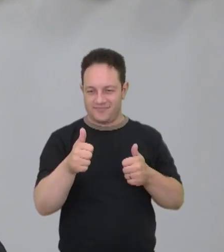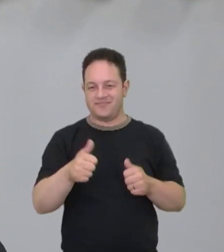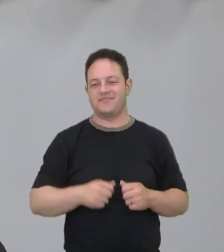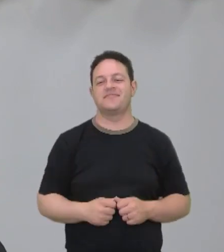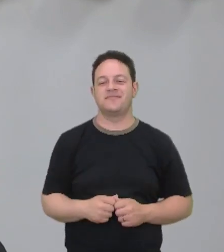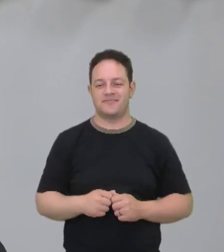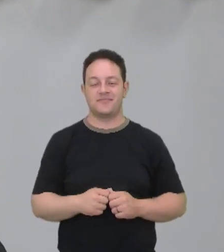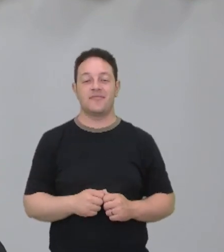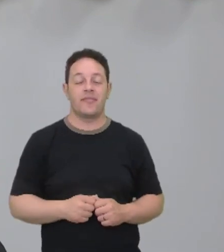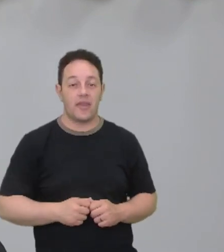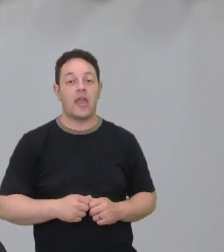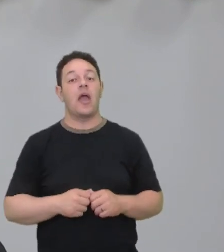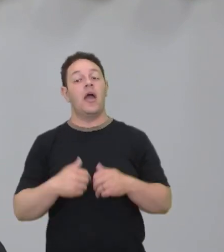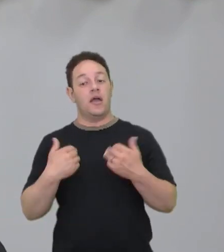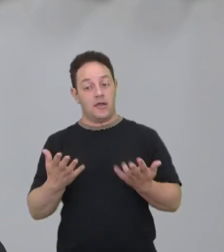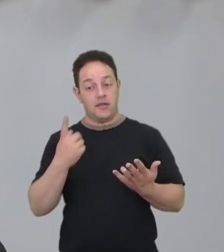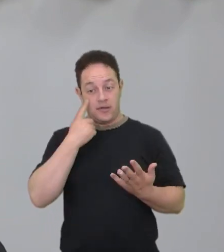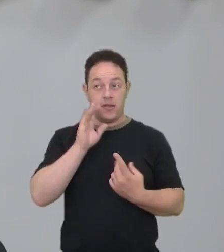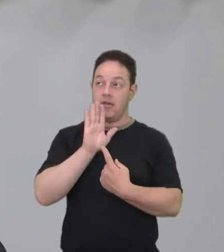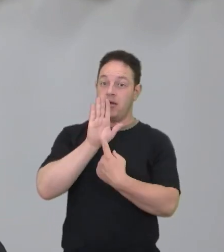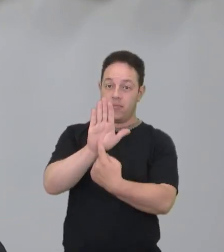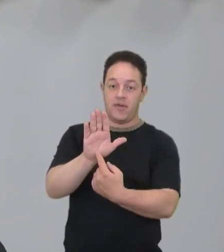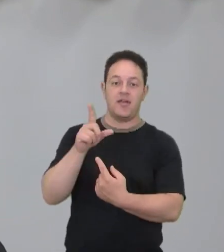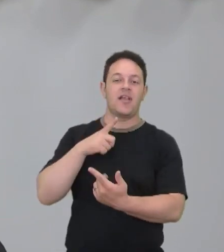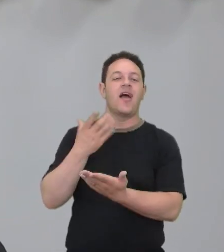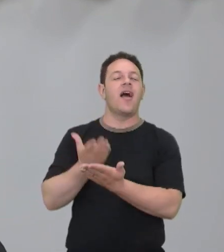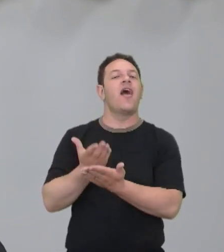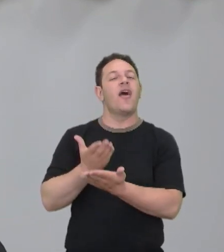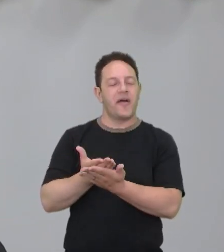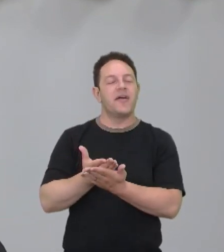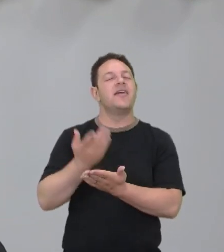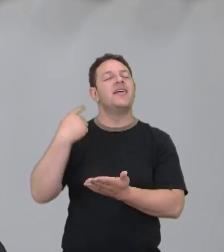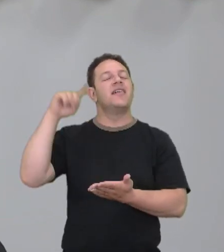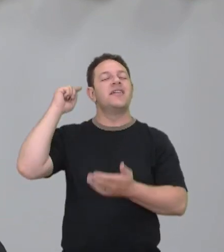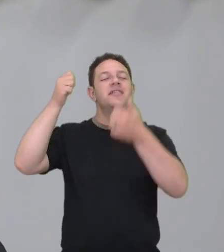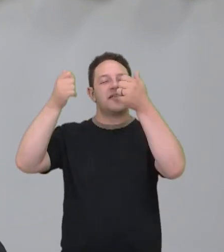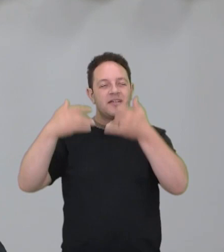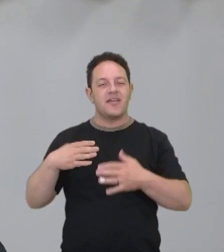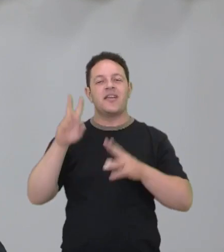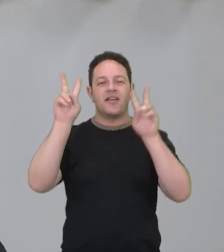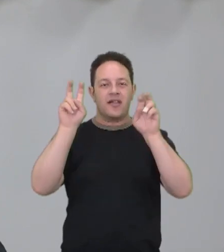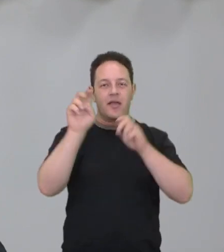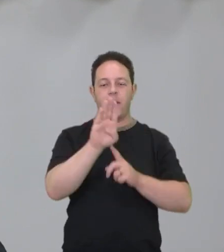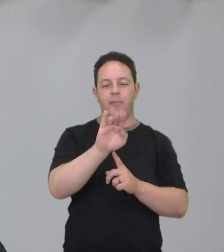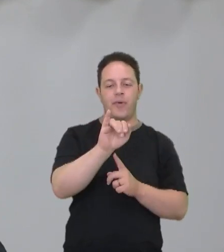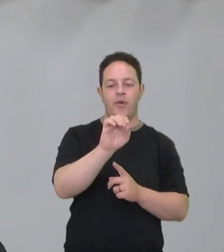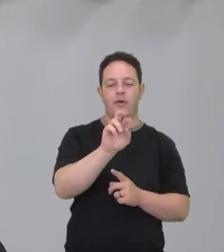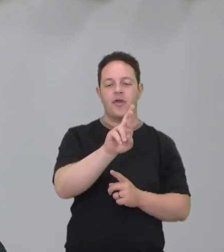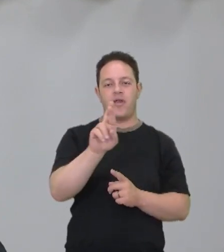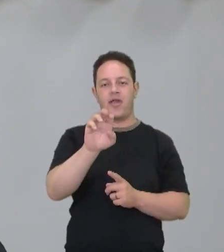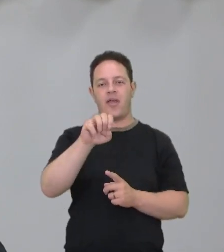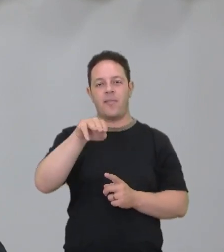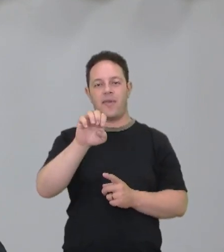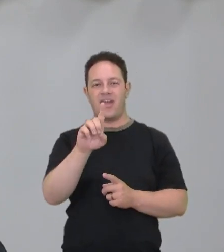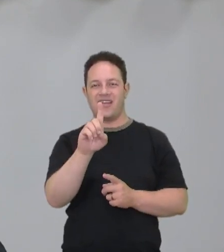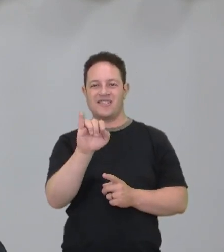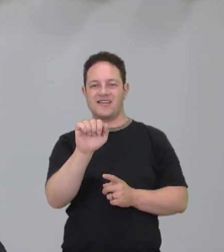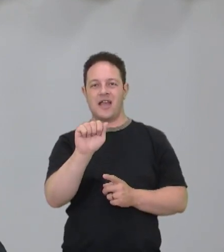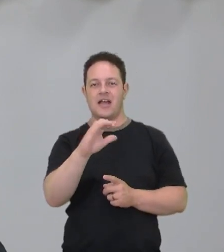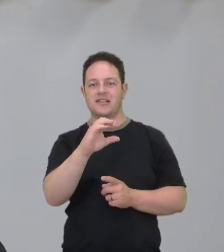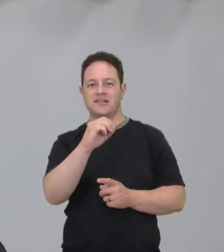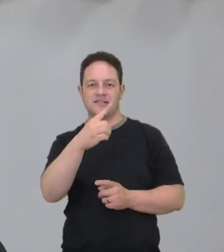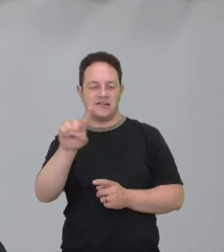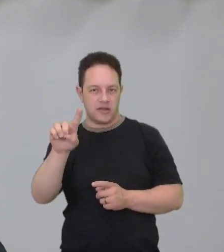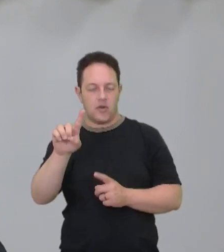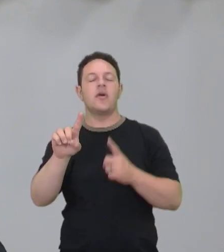aí, a gente apresenta para vocês, né, e na nossa aula, quando a gente falou sobre biorremediação, a gente também falou isso, a gente apresenta aí